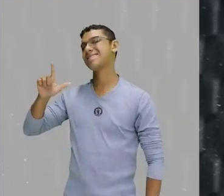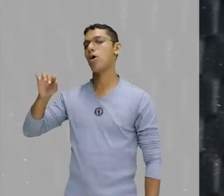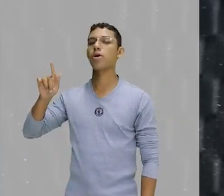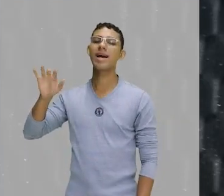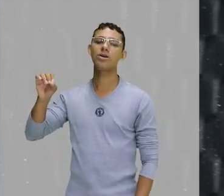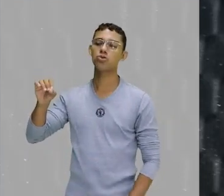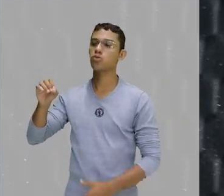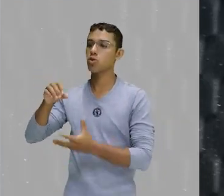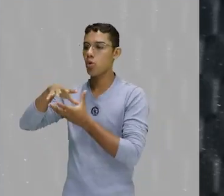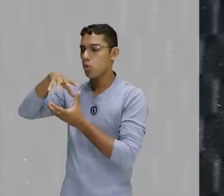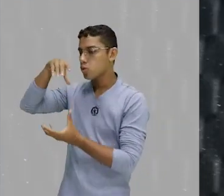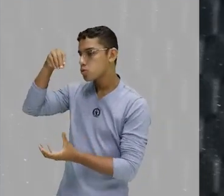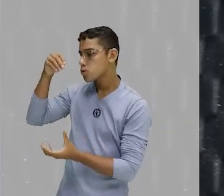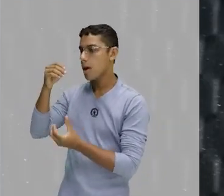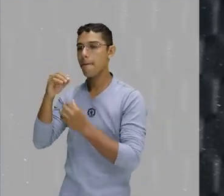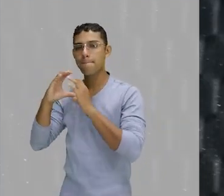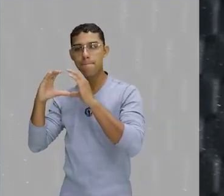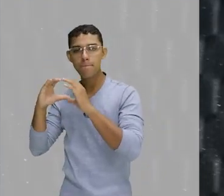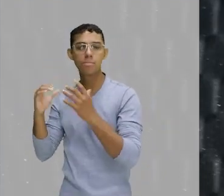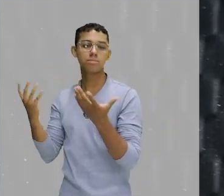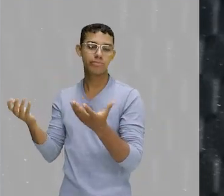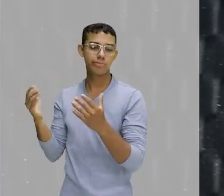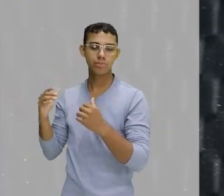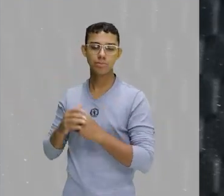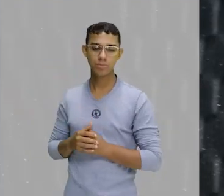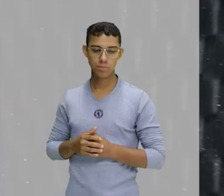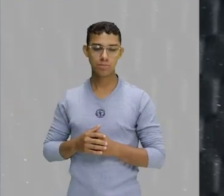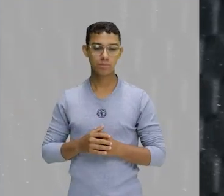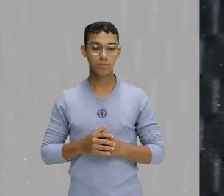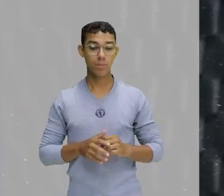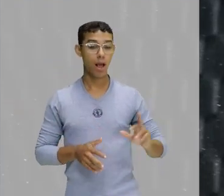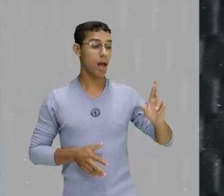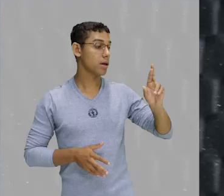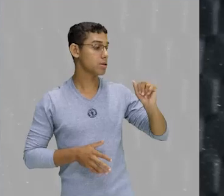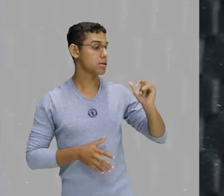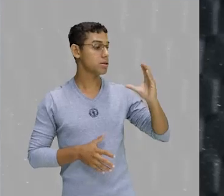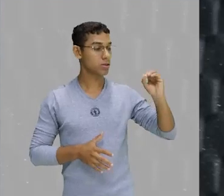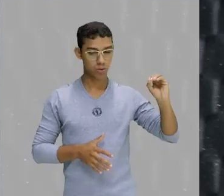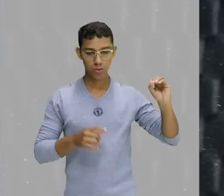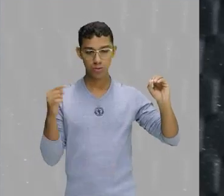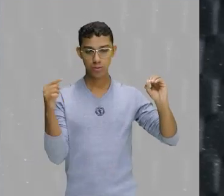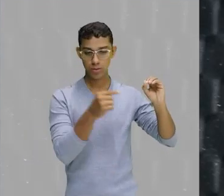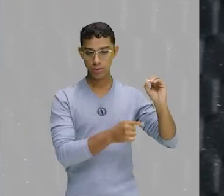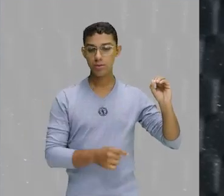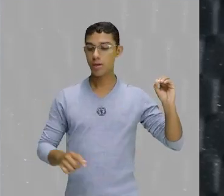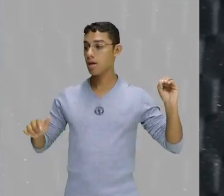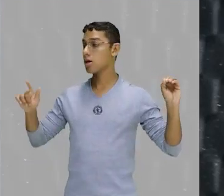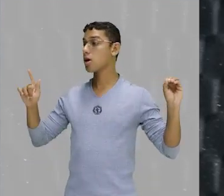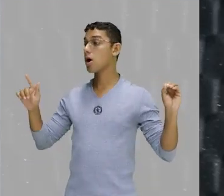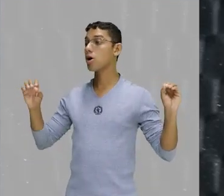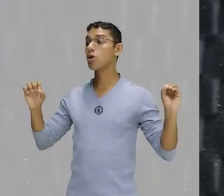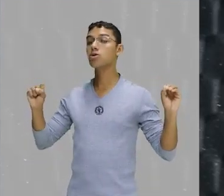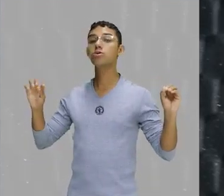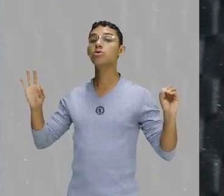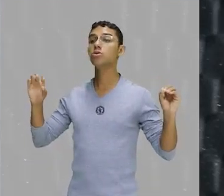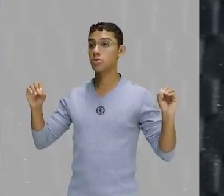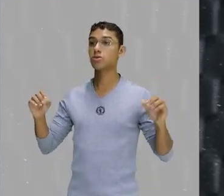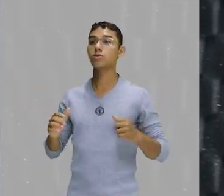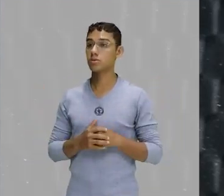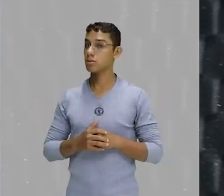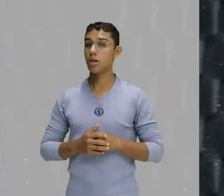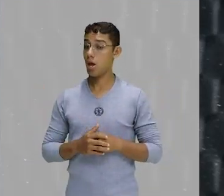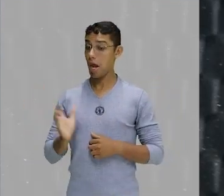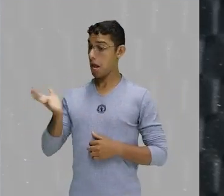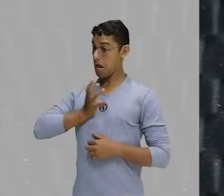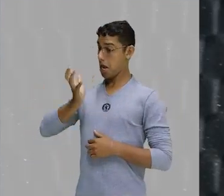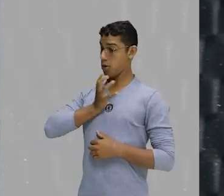rico. Ah, eu sou rico. Eu sou gostoso. Olha só que interessante, eu sou rico. Eu sou gostoso, eu não sou rico de